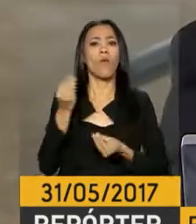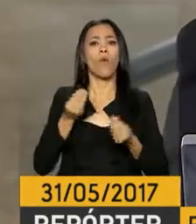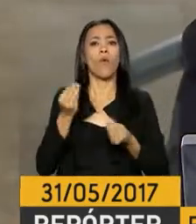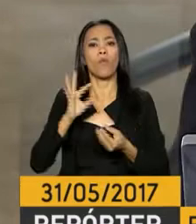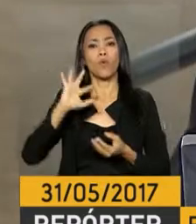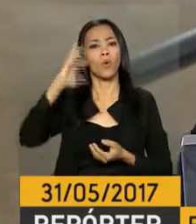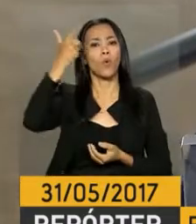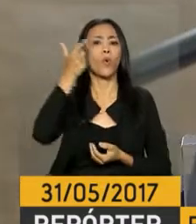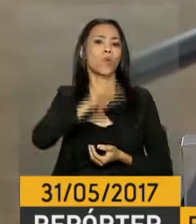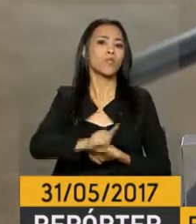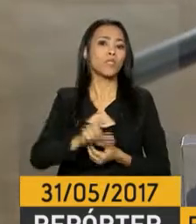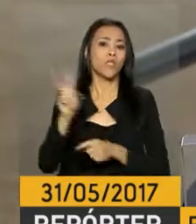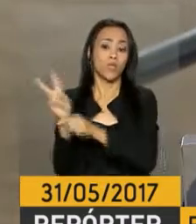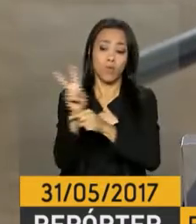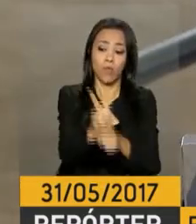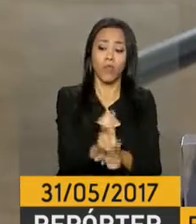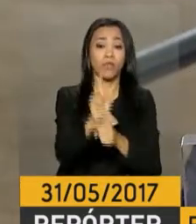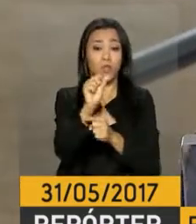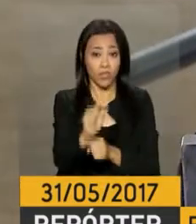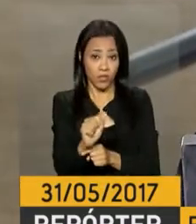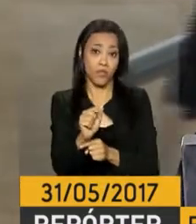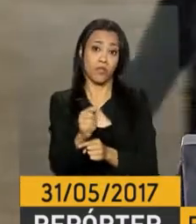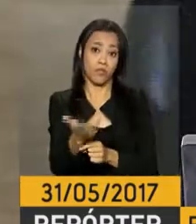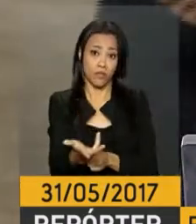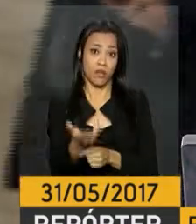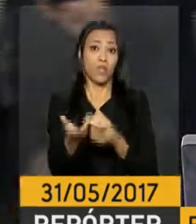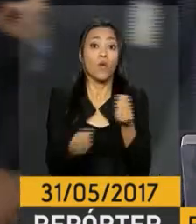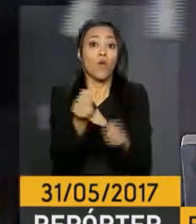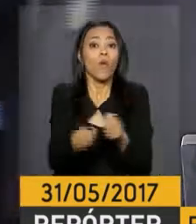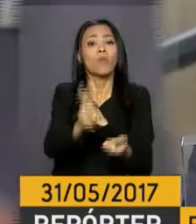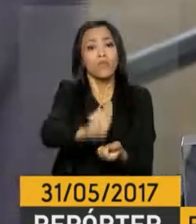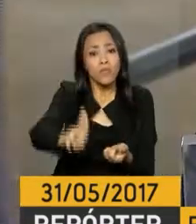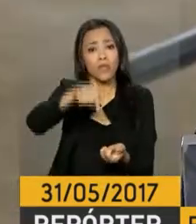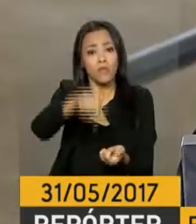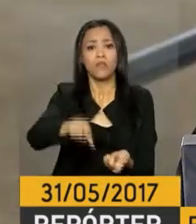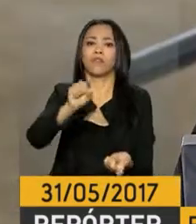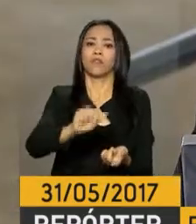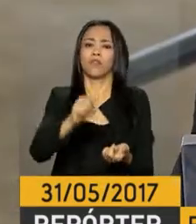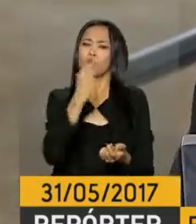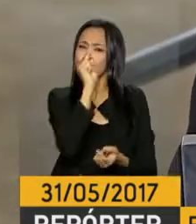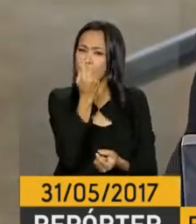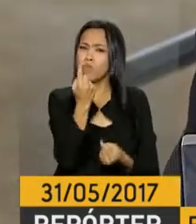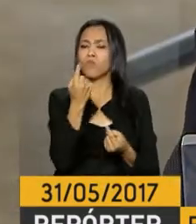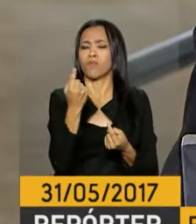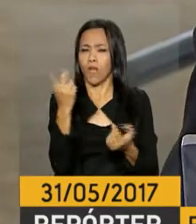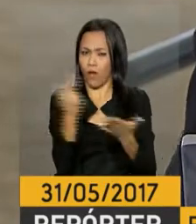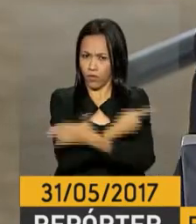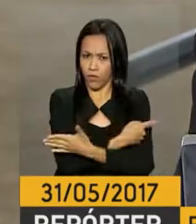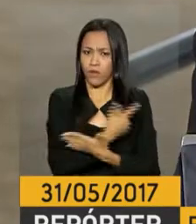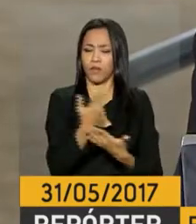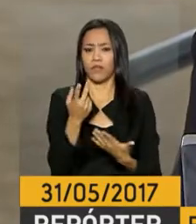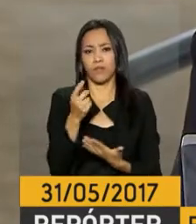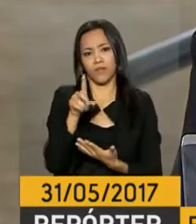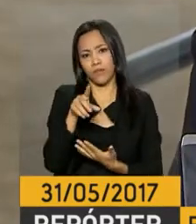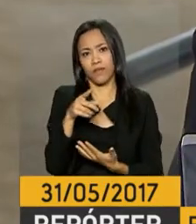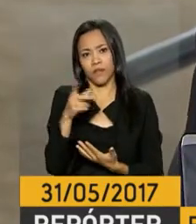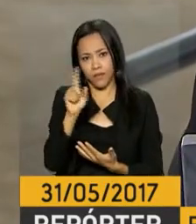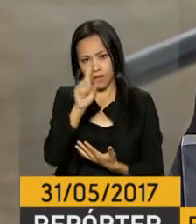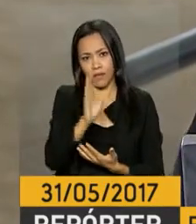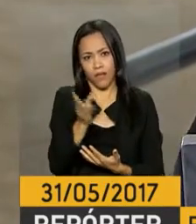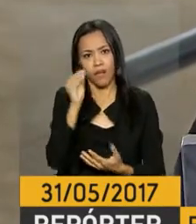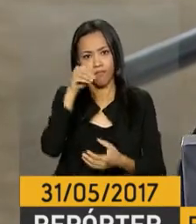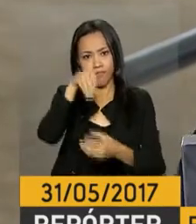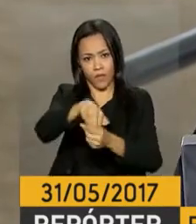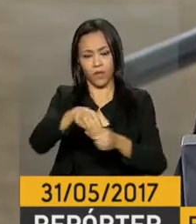do agricultor e até um pouco de concentração desse crédito. Um dos fatores, e é um fator que faz parte do nosso plano de